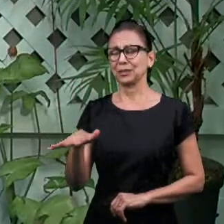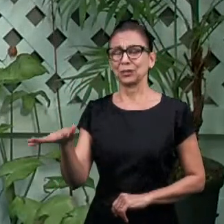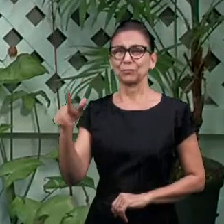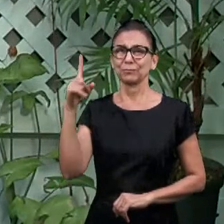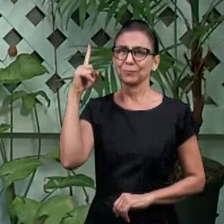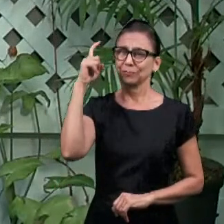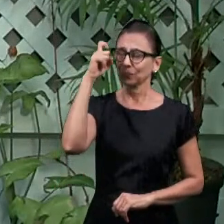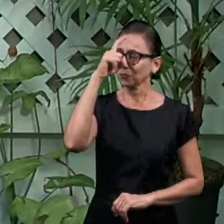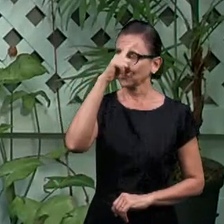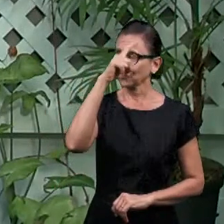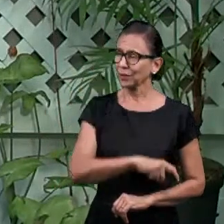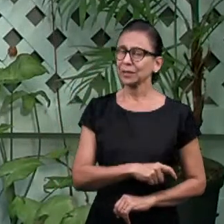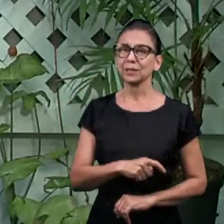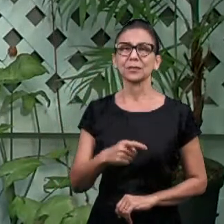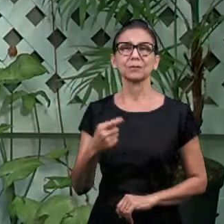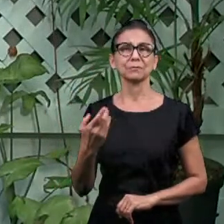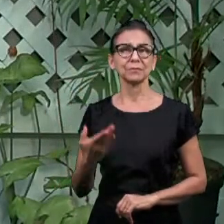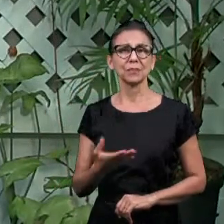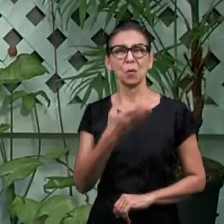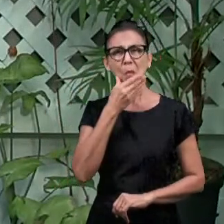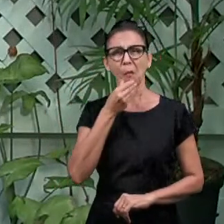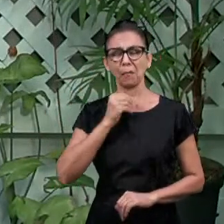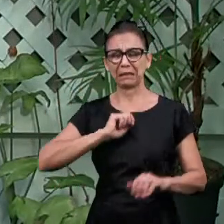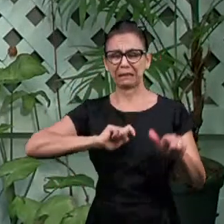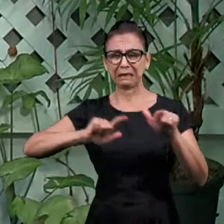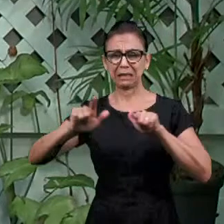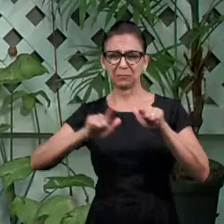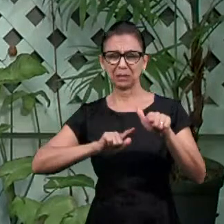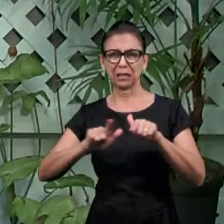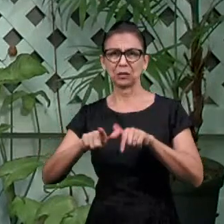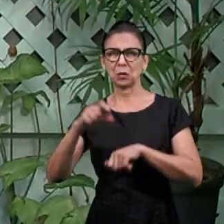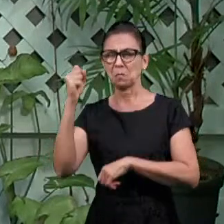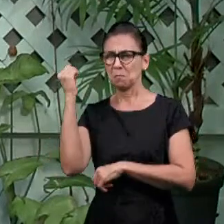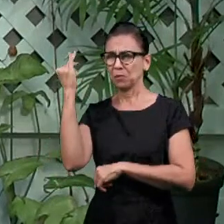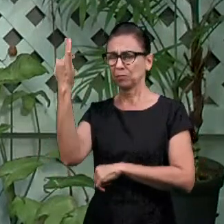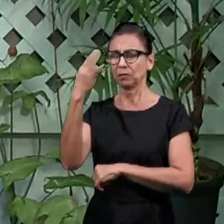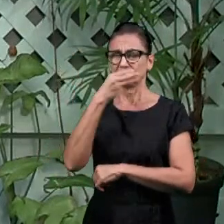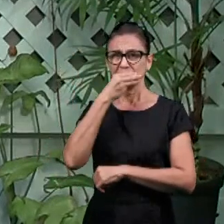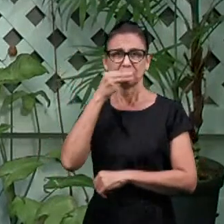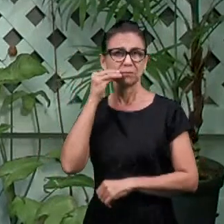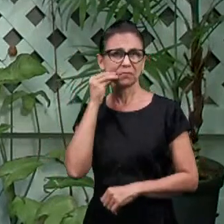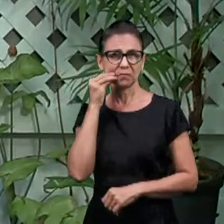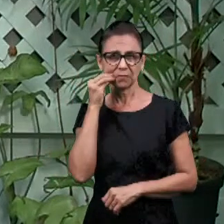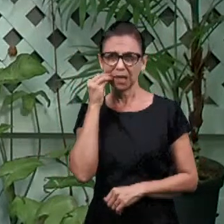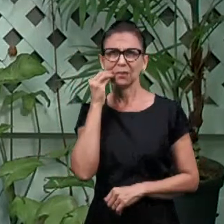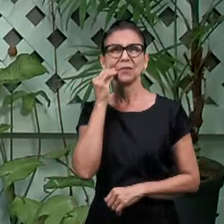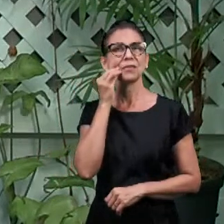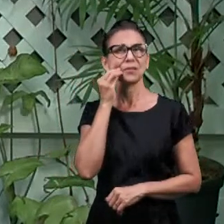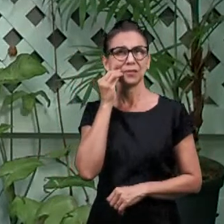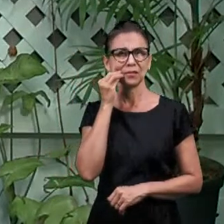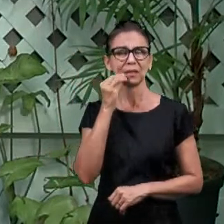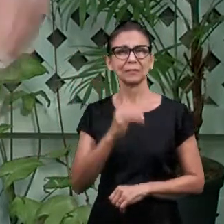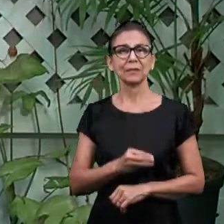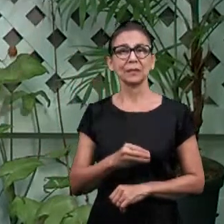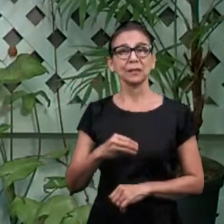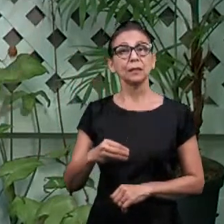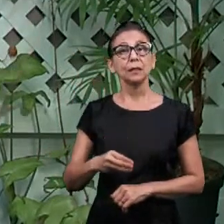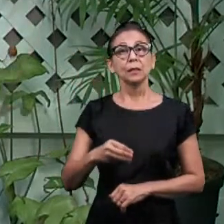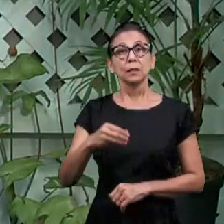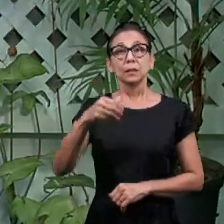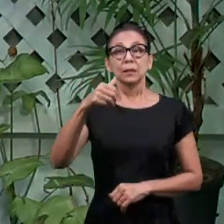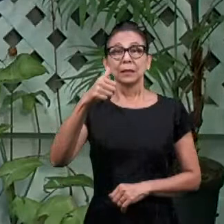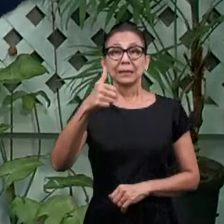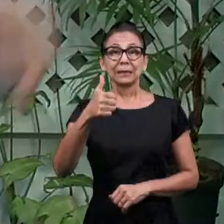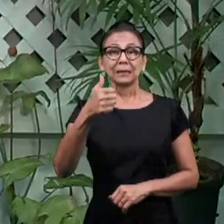fiel, trabalhador, madrugador, de jejum, com 14 filhos. Sua